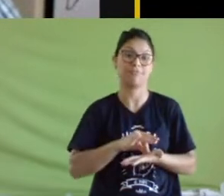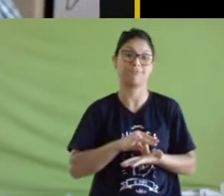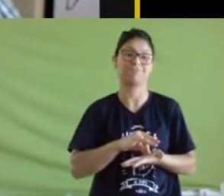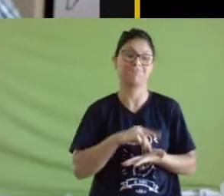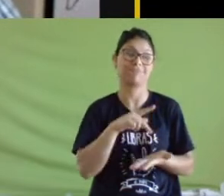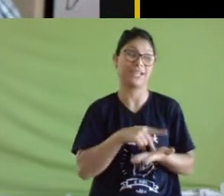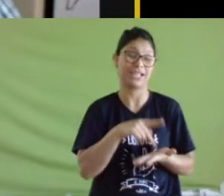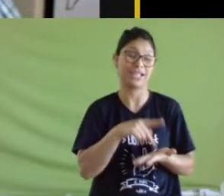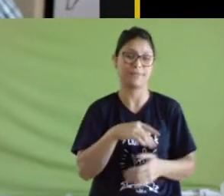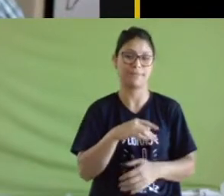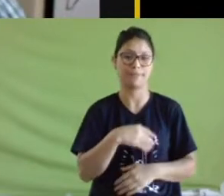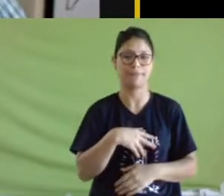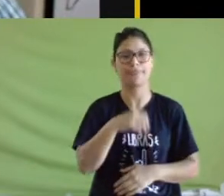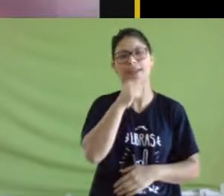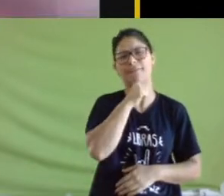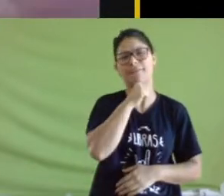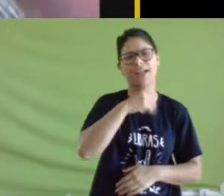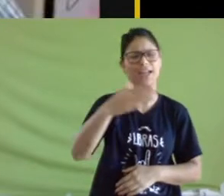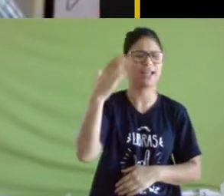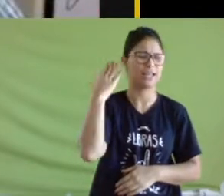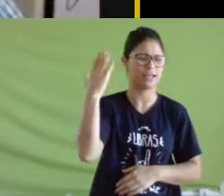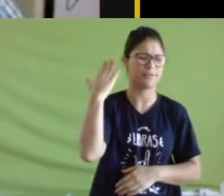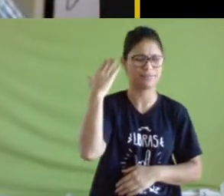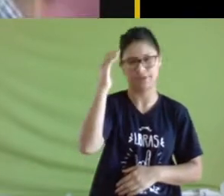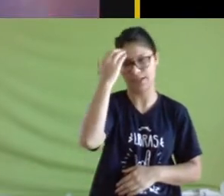a velha noção que tinha durado